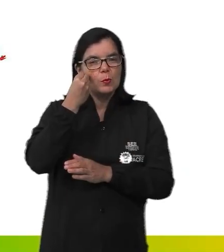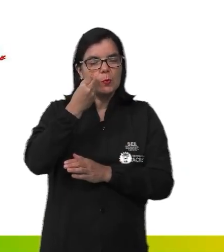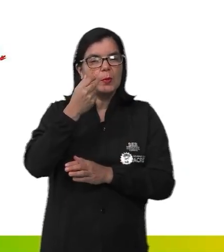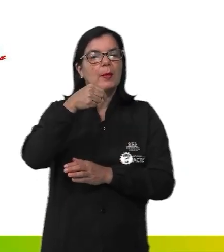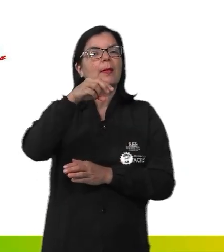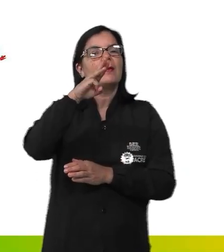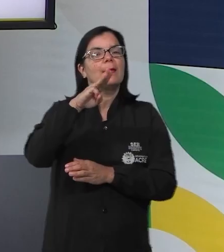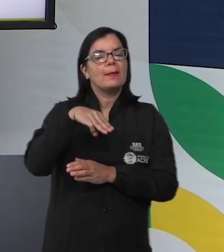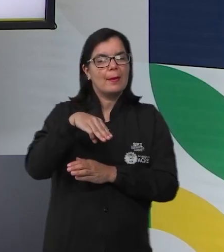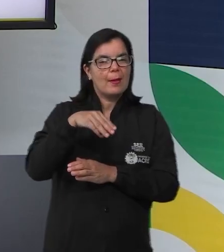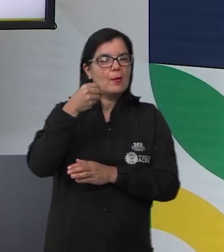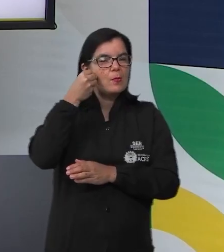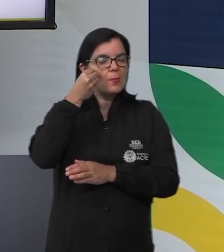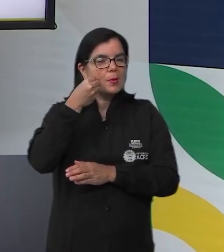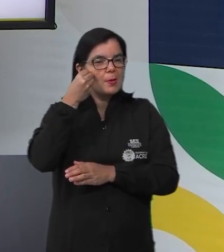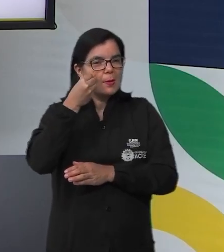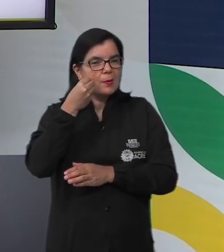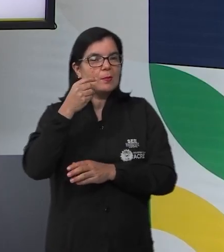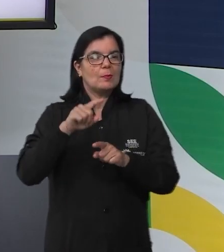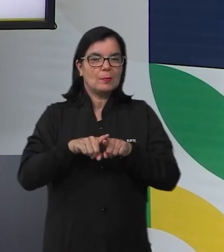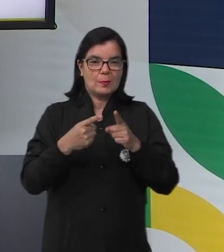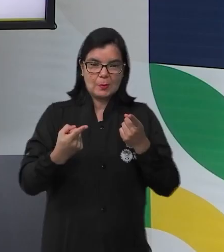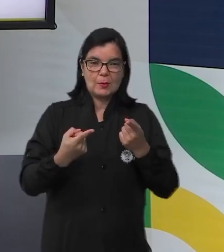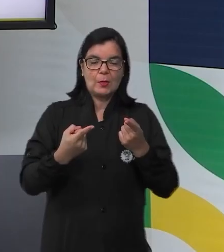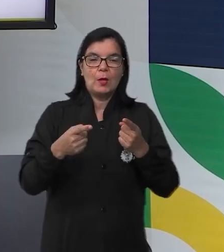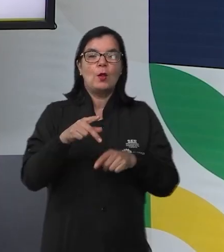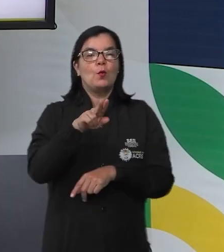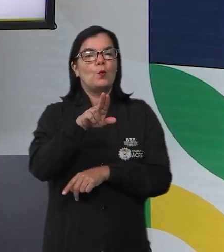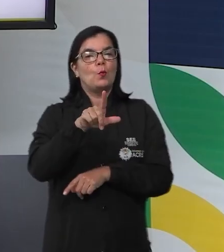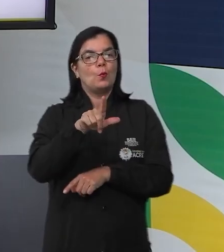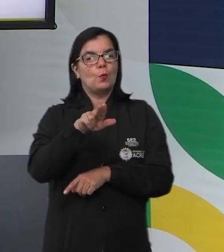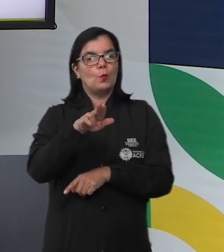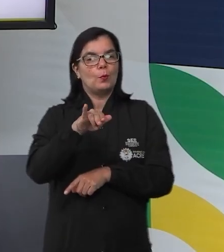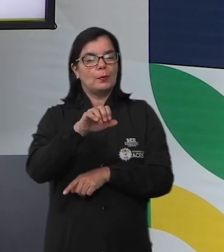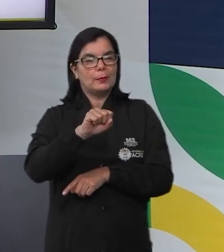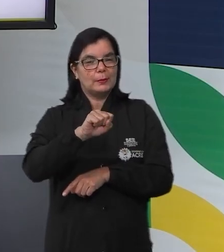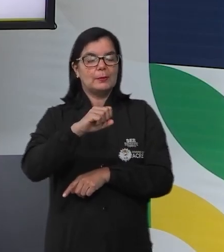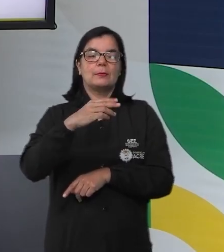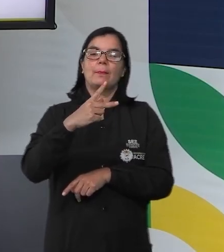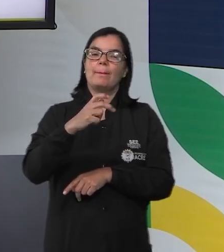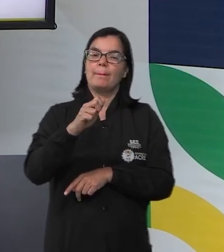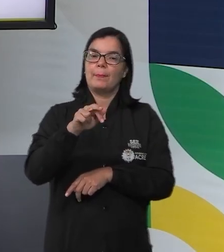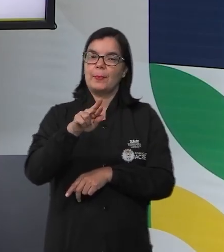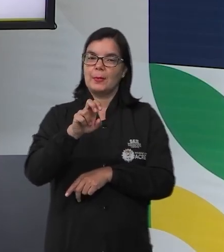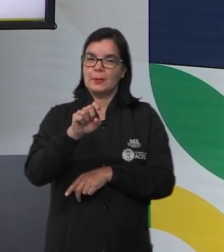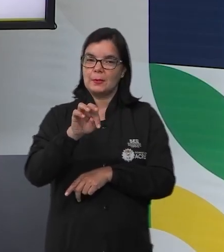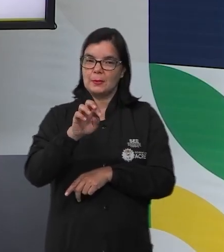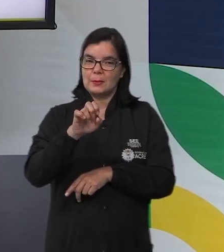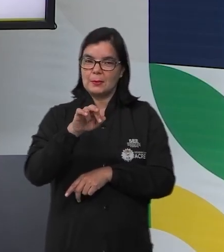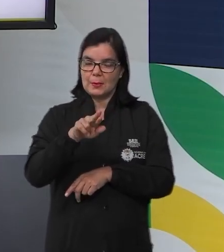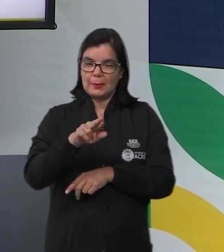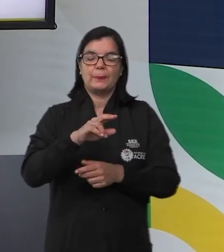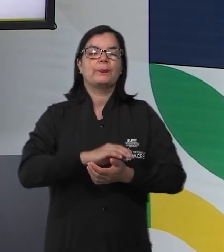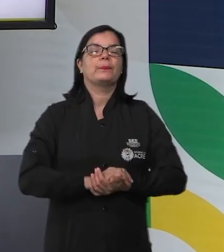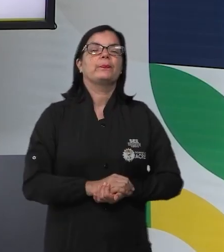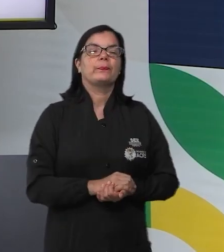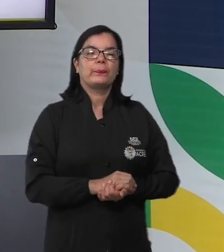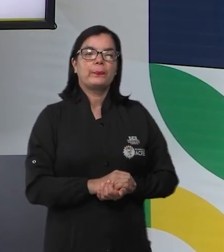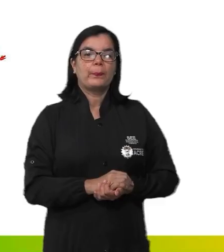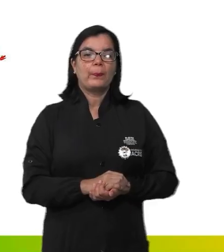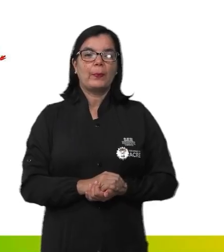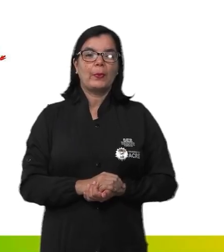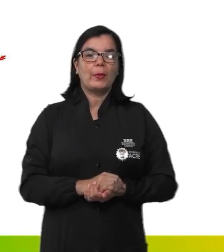fez essas evidências experimentais? Foi Louis Pasteur, que conseguiu derrubar de vez a teoria da abiogênese, tá